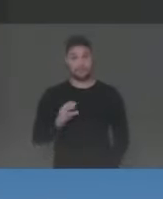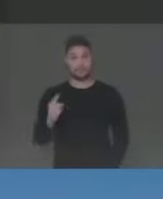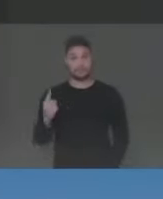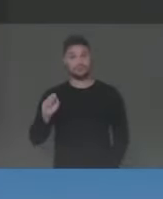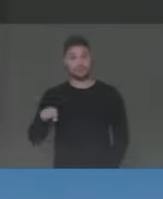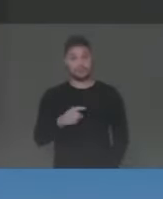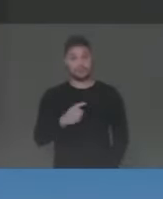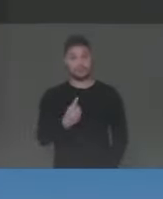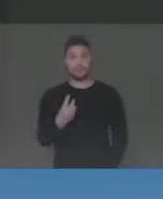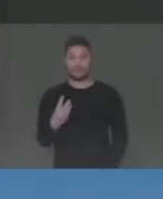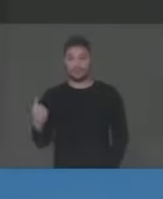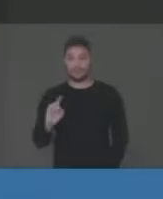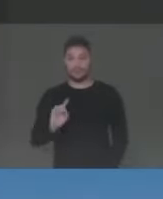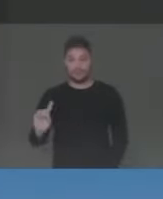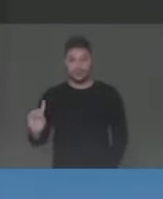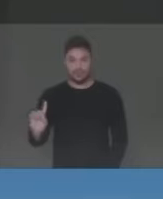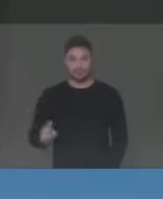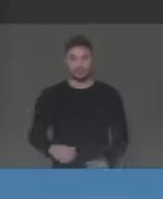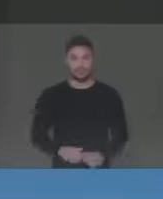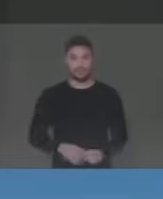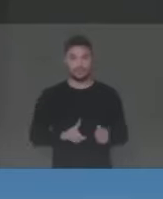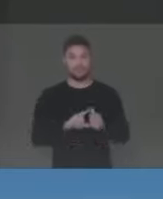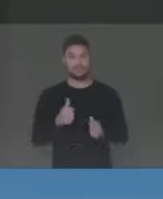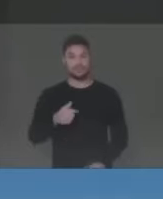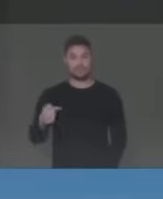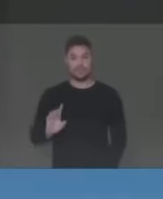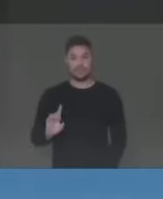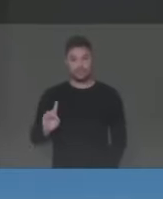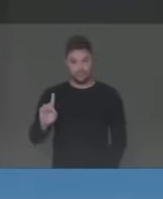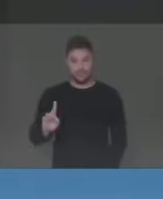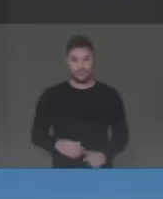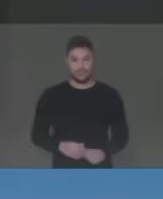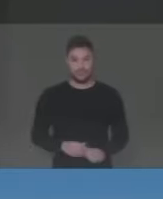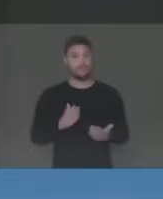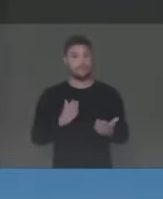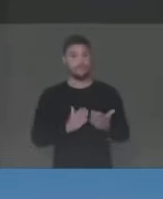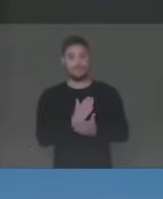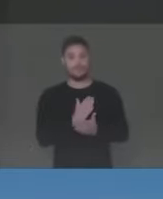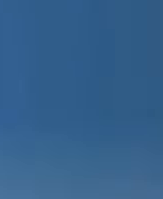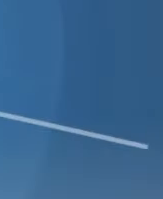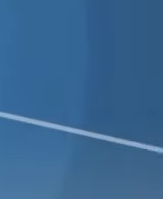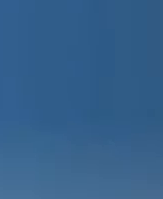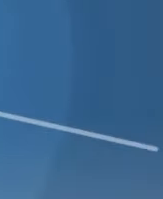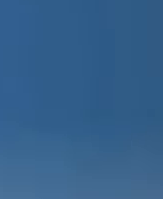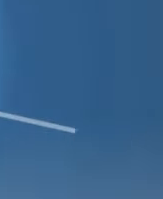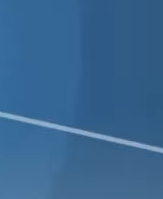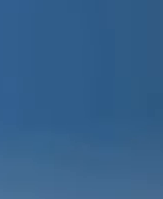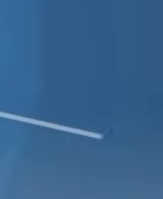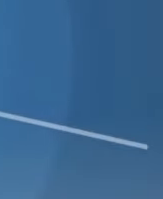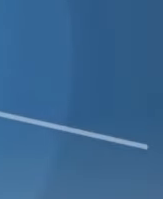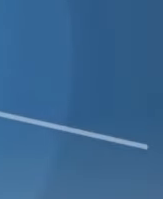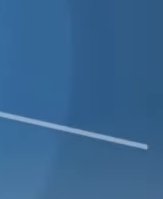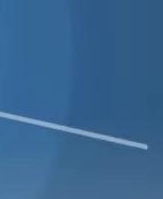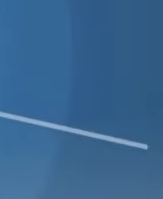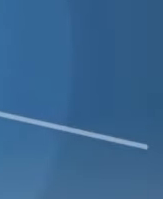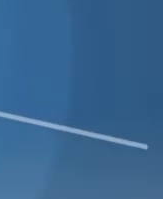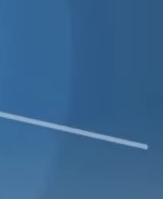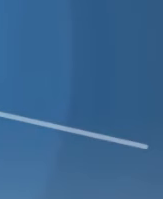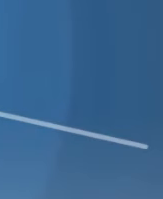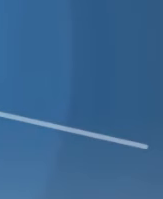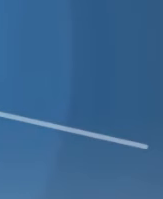301 sim, 131 não. Artigo 17.1. Obrigado. Está aprovado o regime de urgência. Ou seja, foi